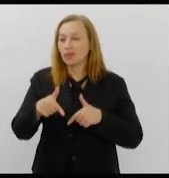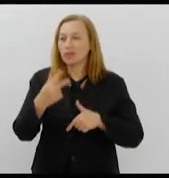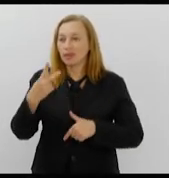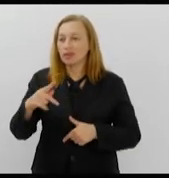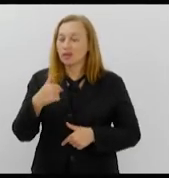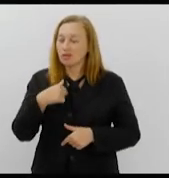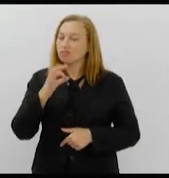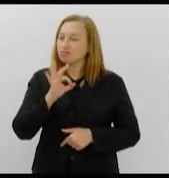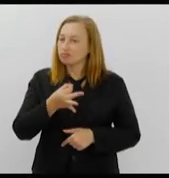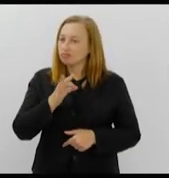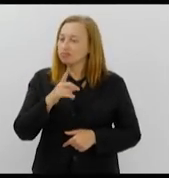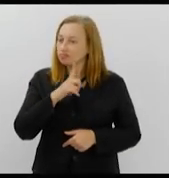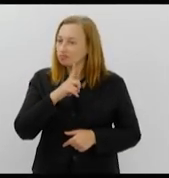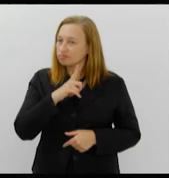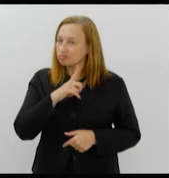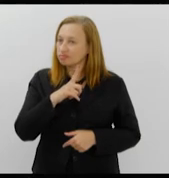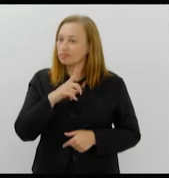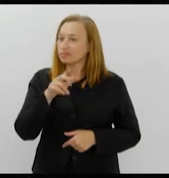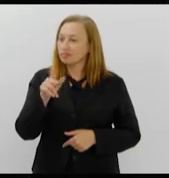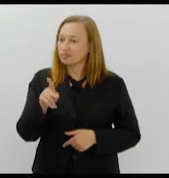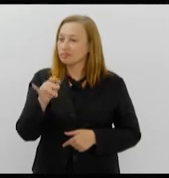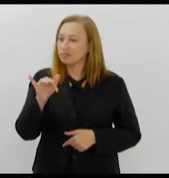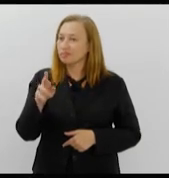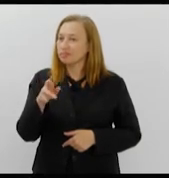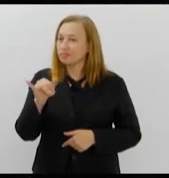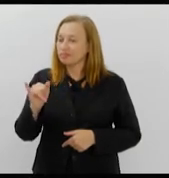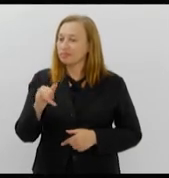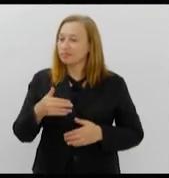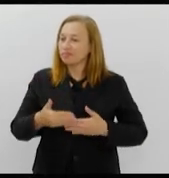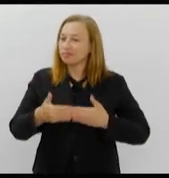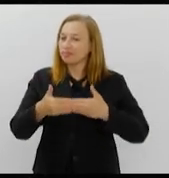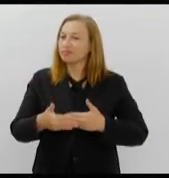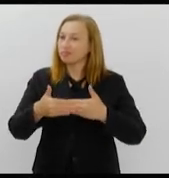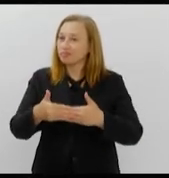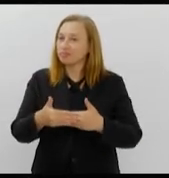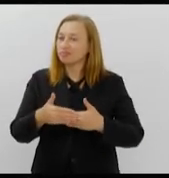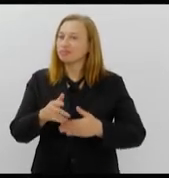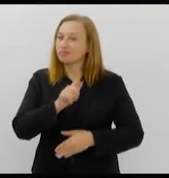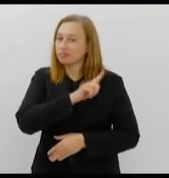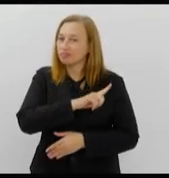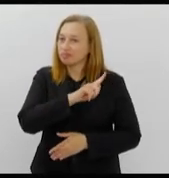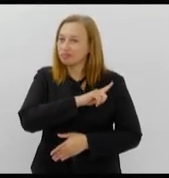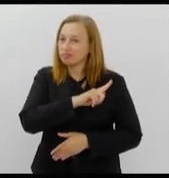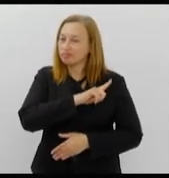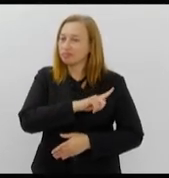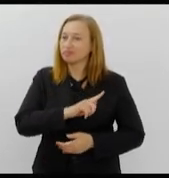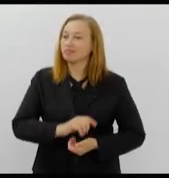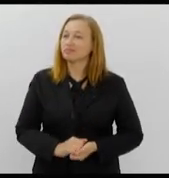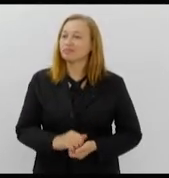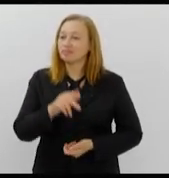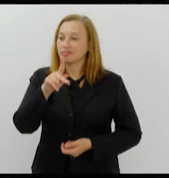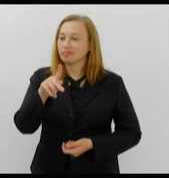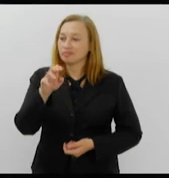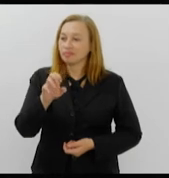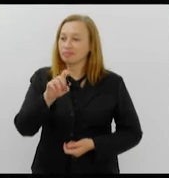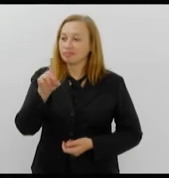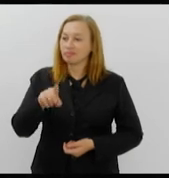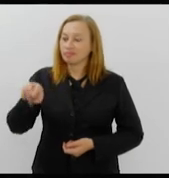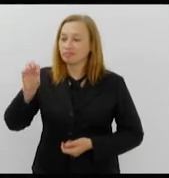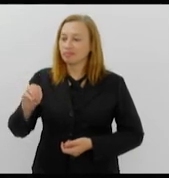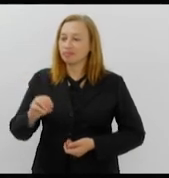eu tenho certeza que Piraí vai voltar a avançar na gestão de Pezão a partir de